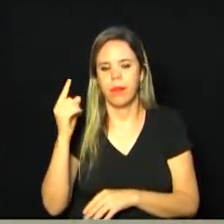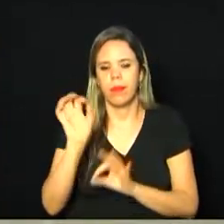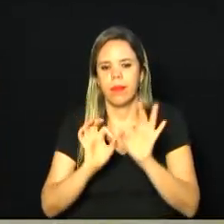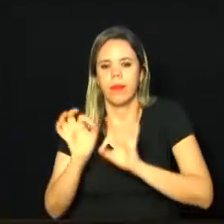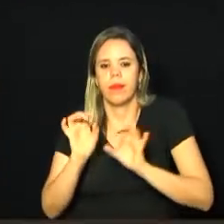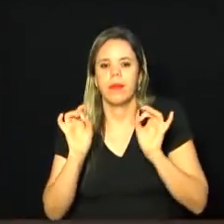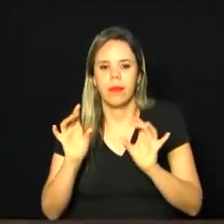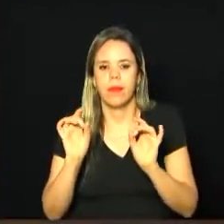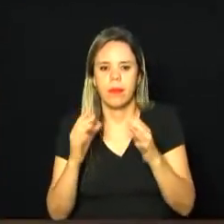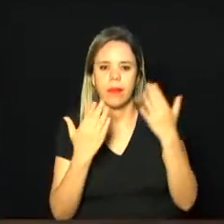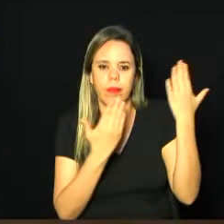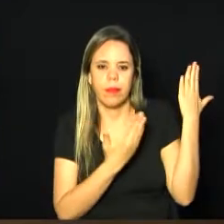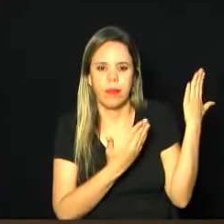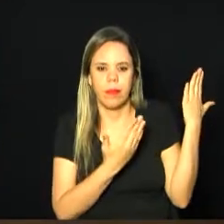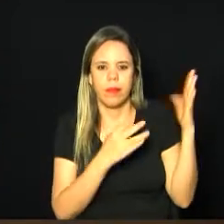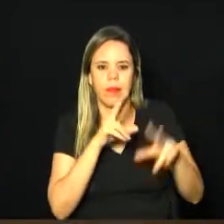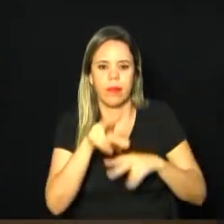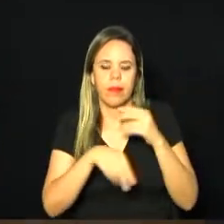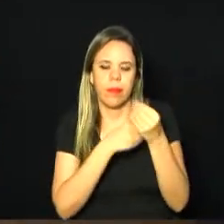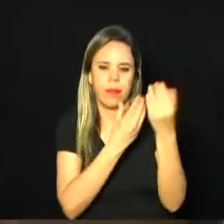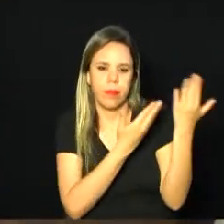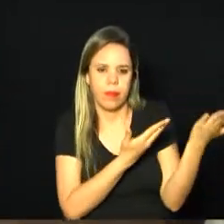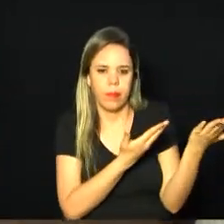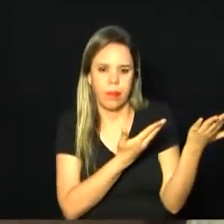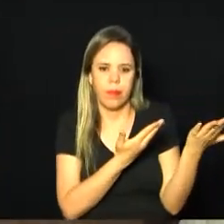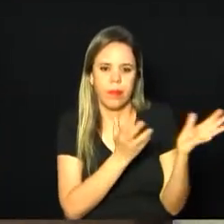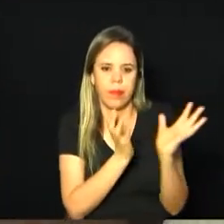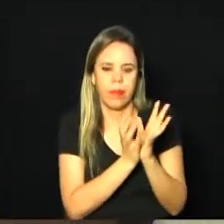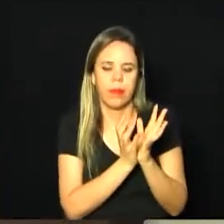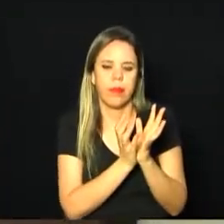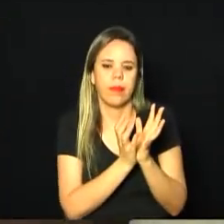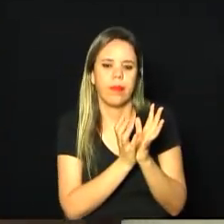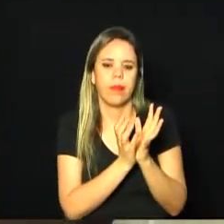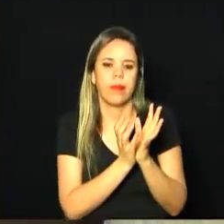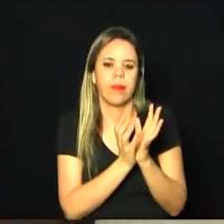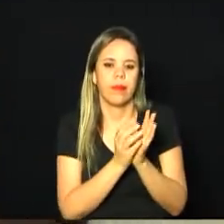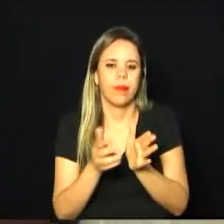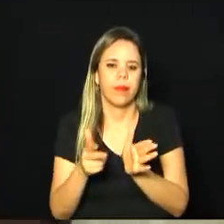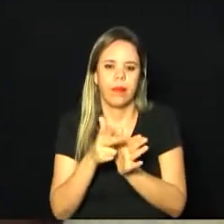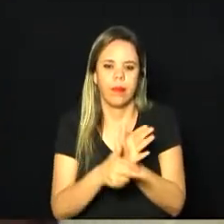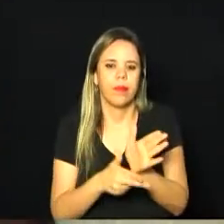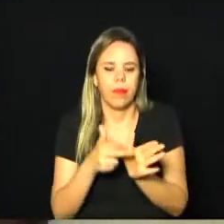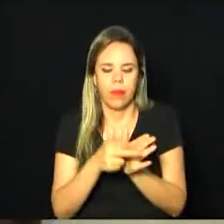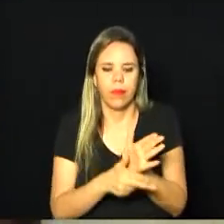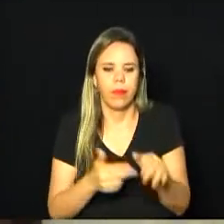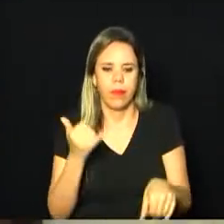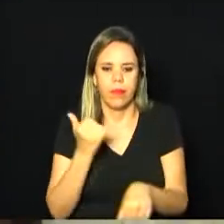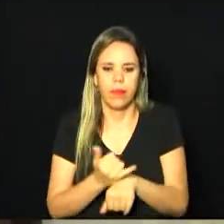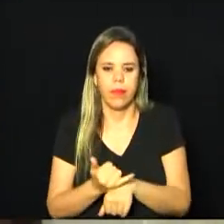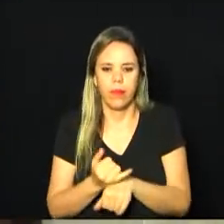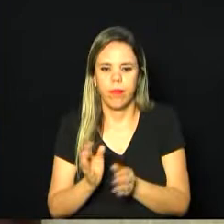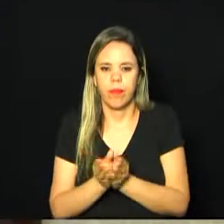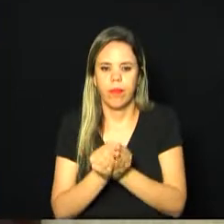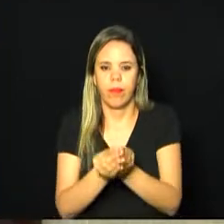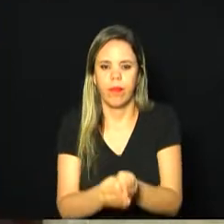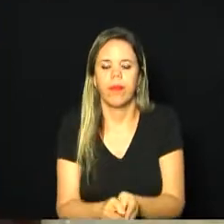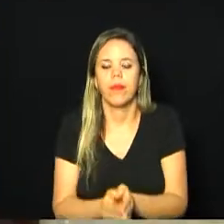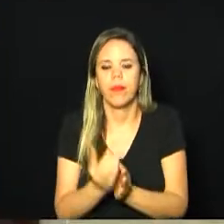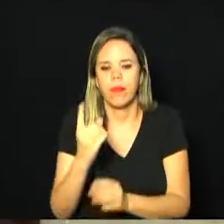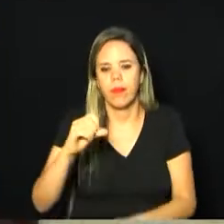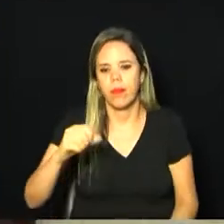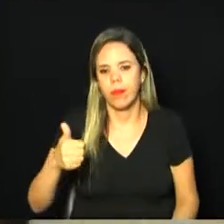raríssima essa obra foi um presente da companhia Mogiana de estradas de ferro e navegação em 1914